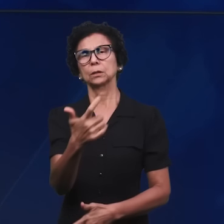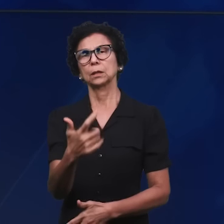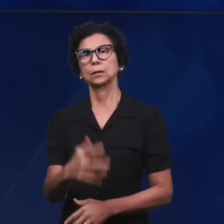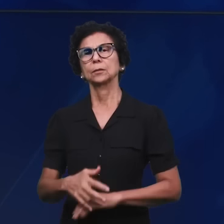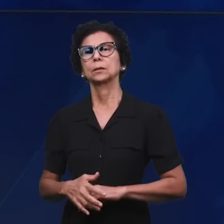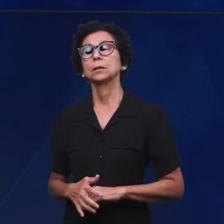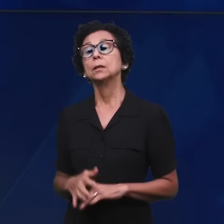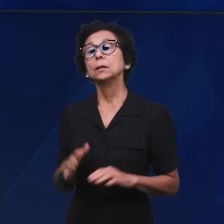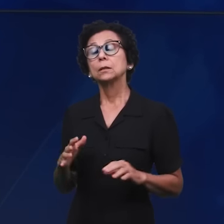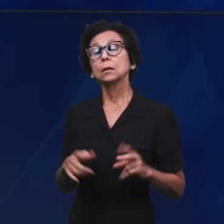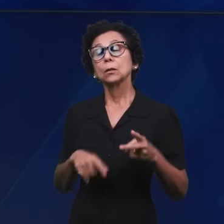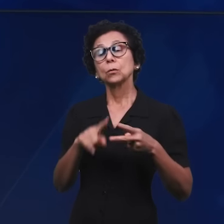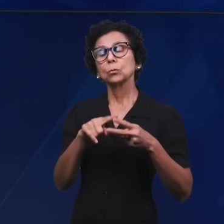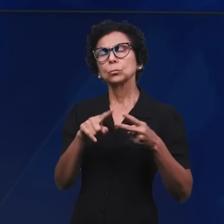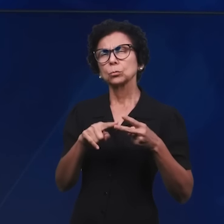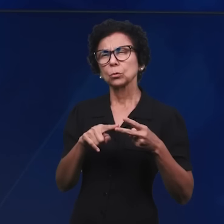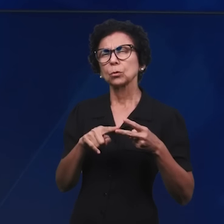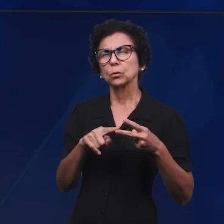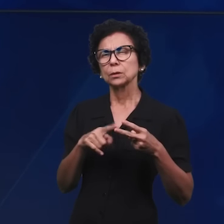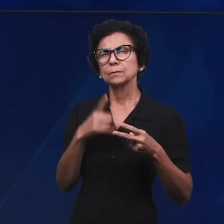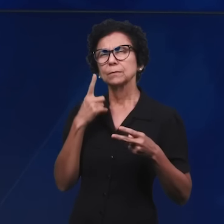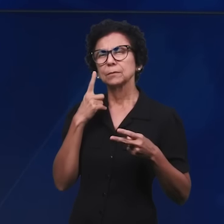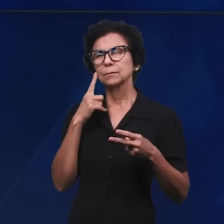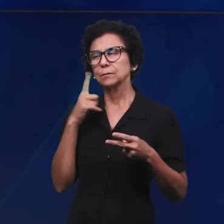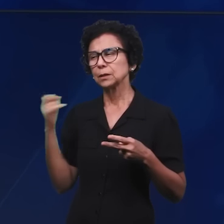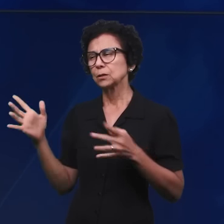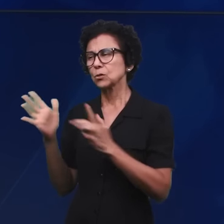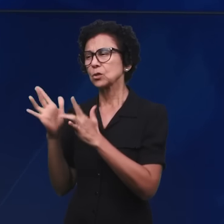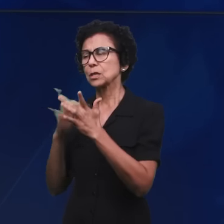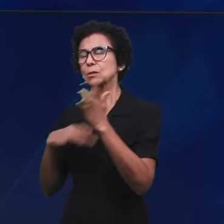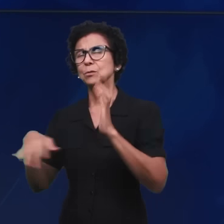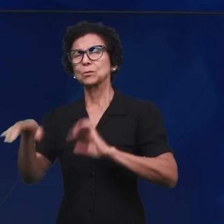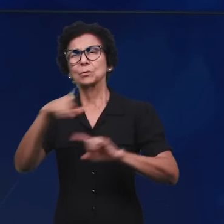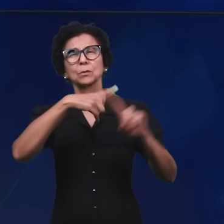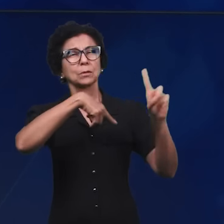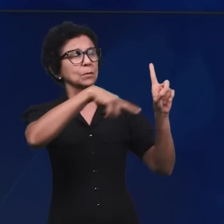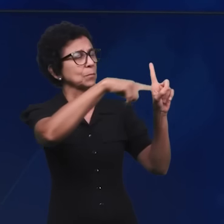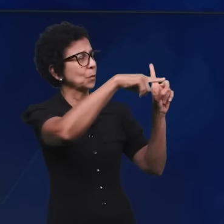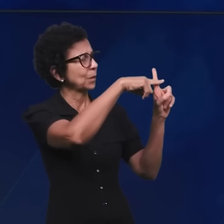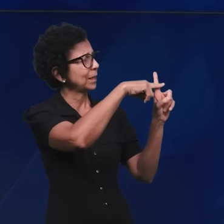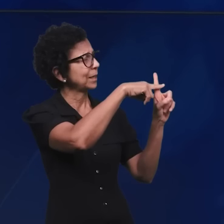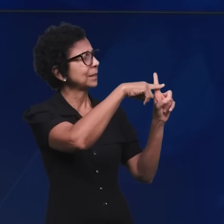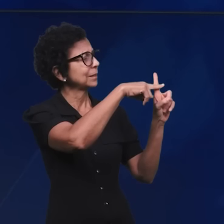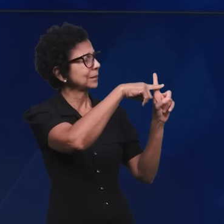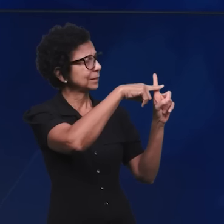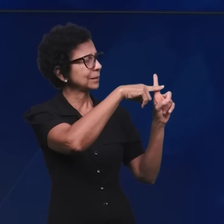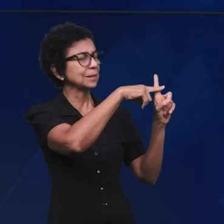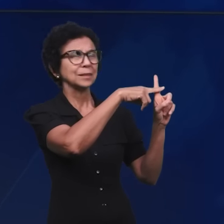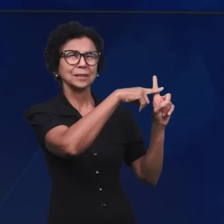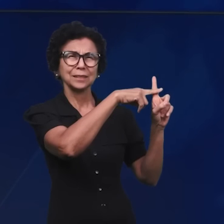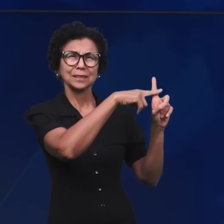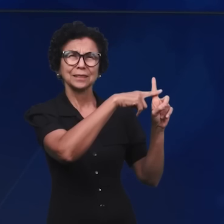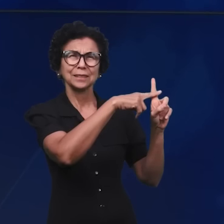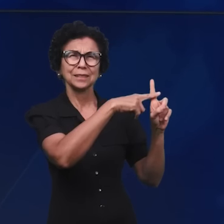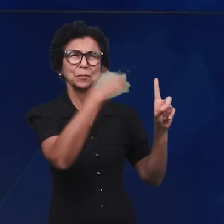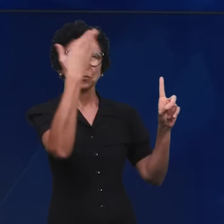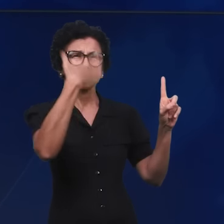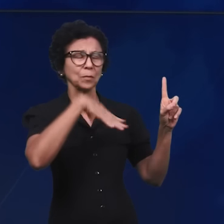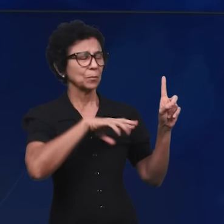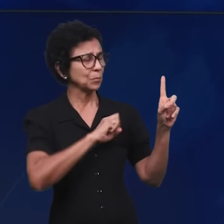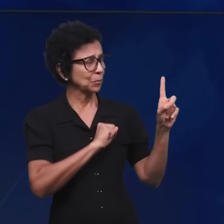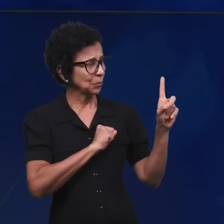cruz do Calvário, quando eles viram o grande amor dele se entregando, o Filho de Deus se entregando pelo